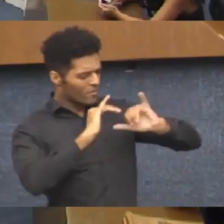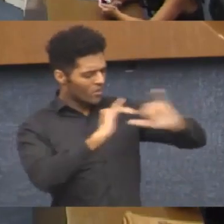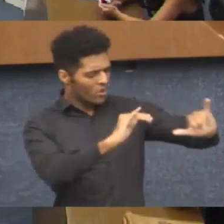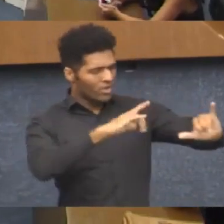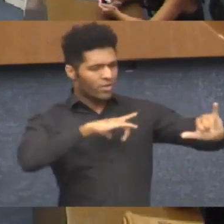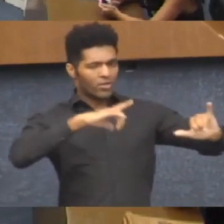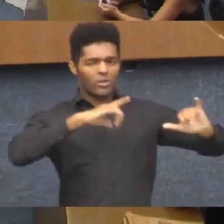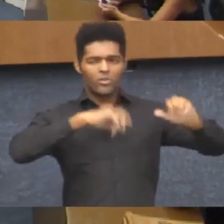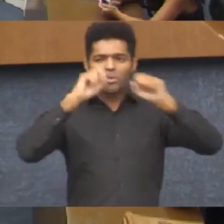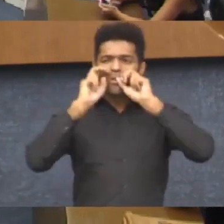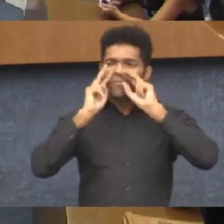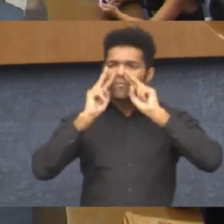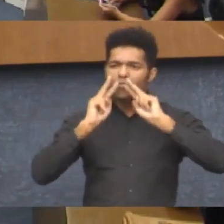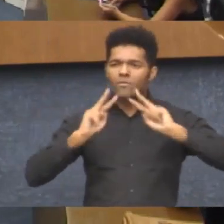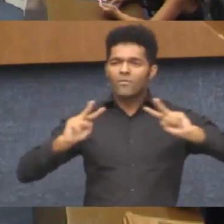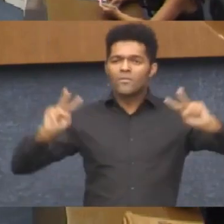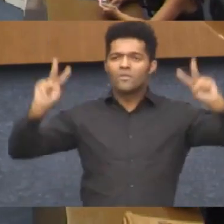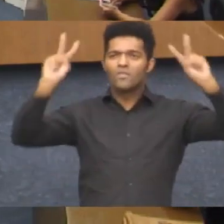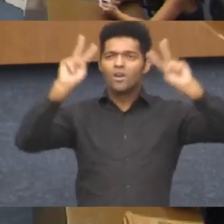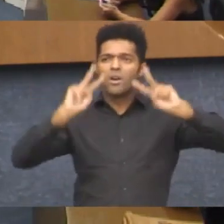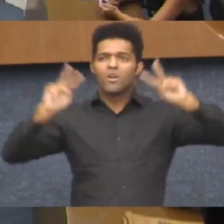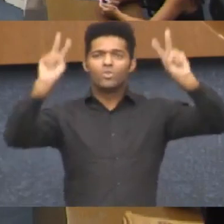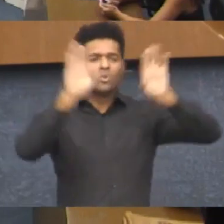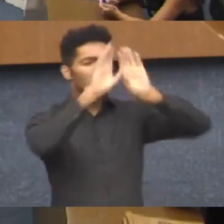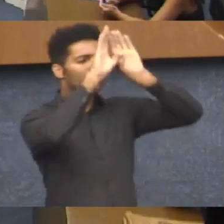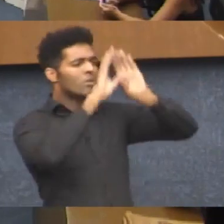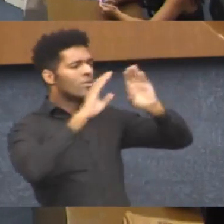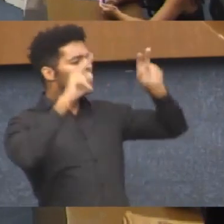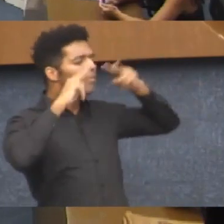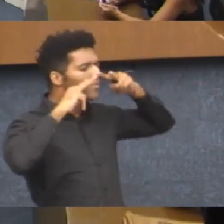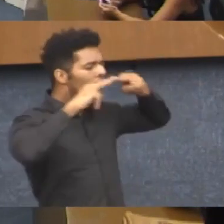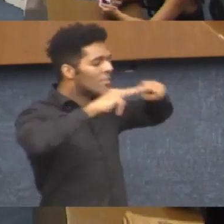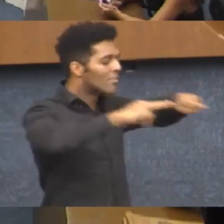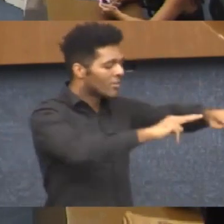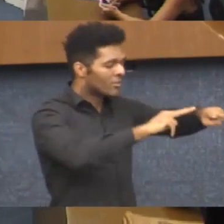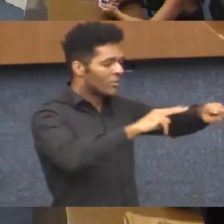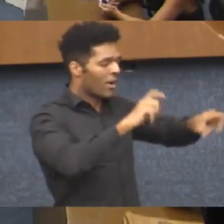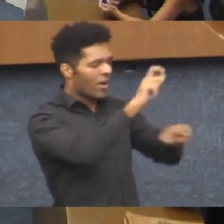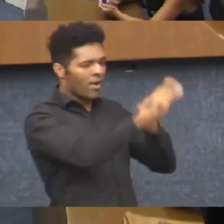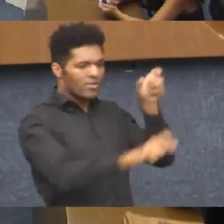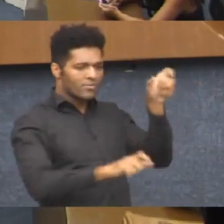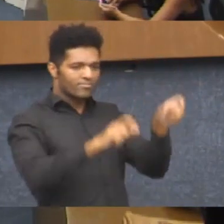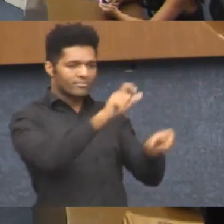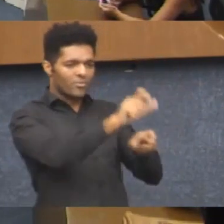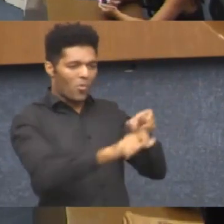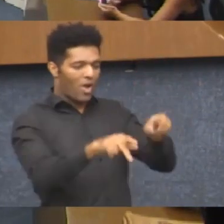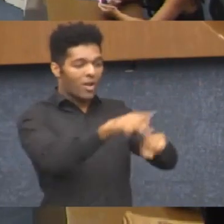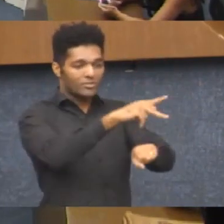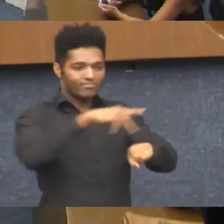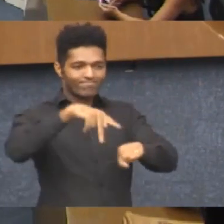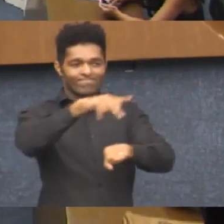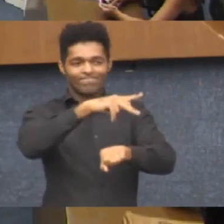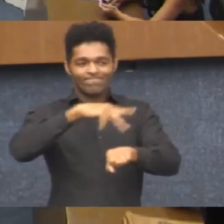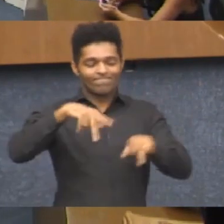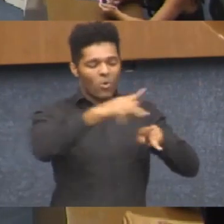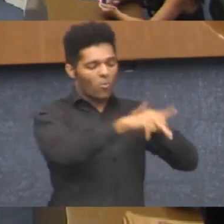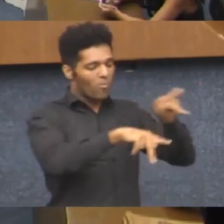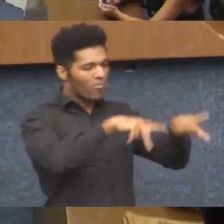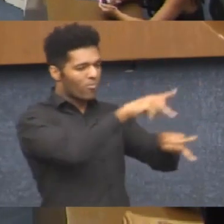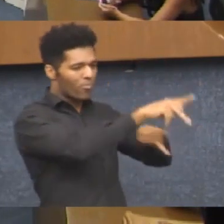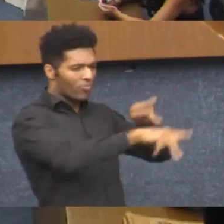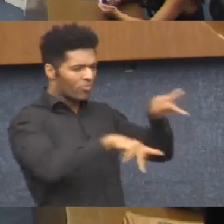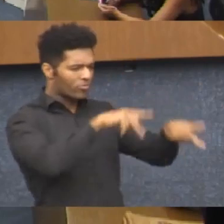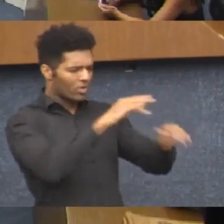tinha contemplado lá do alto a vida humana e disse